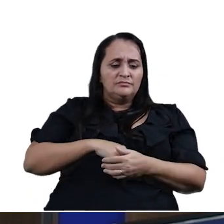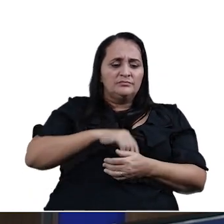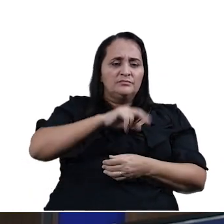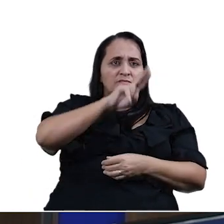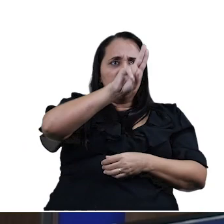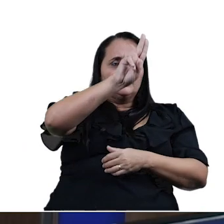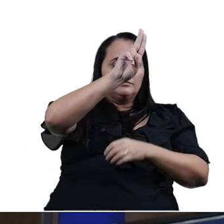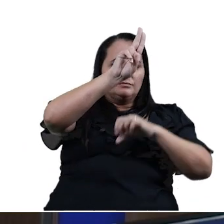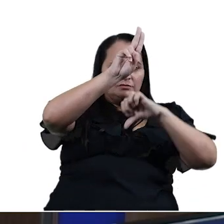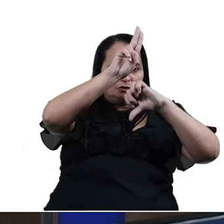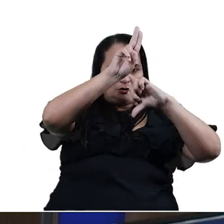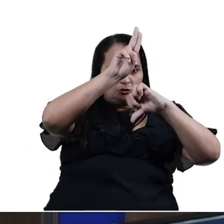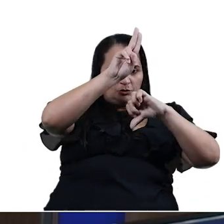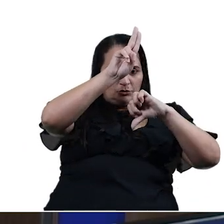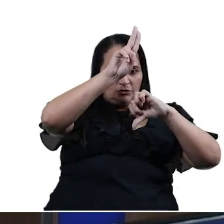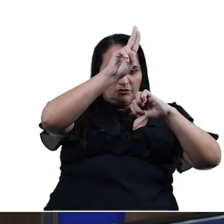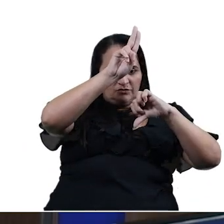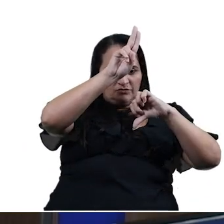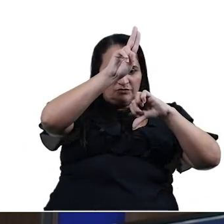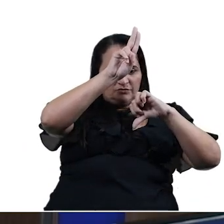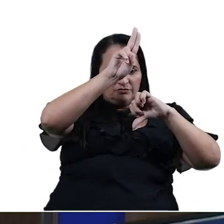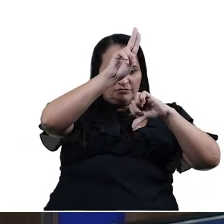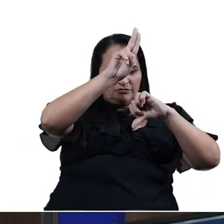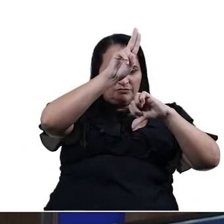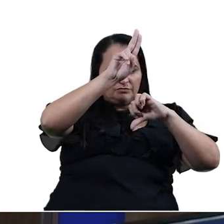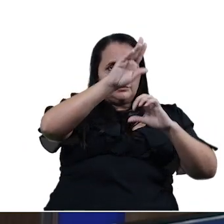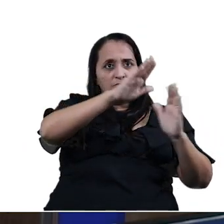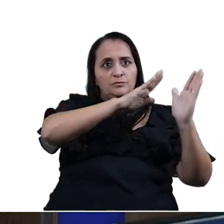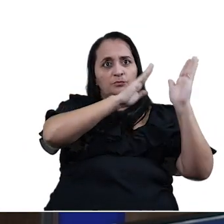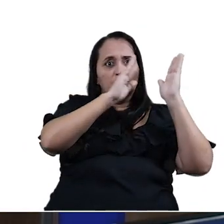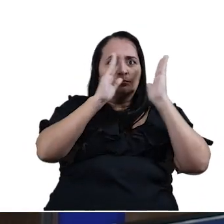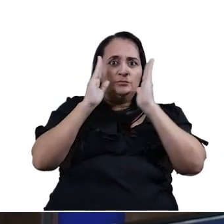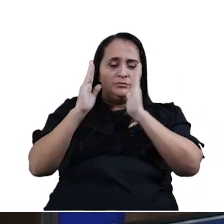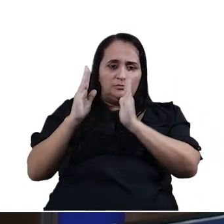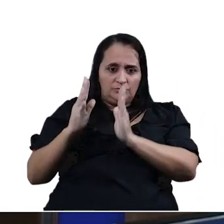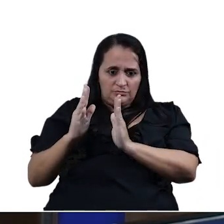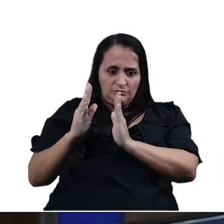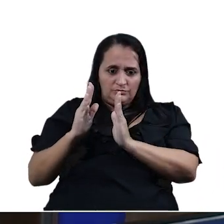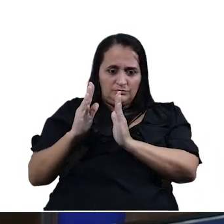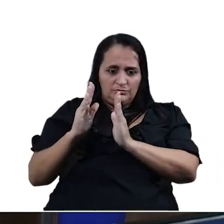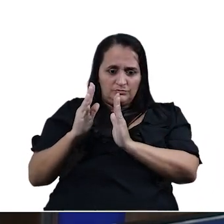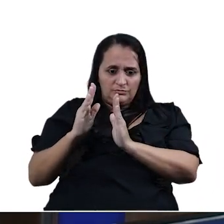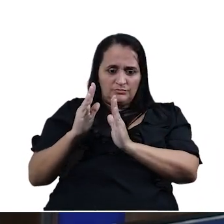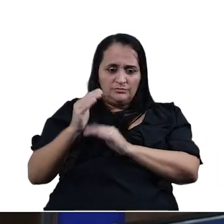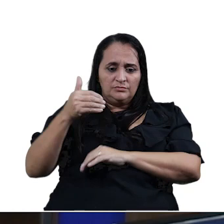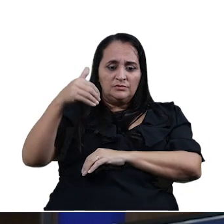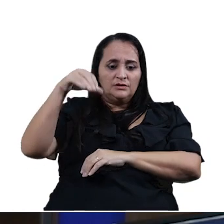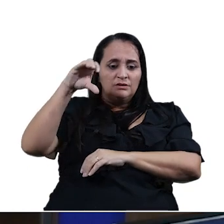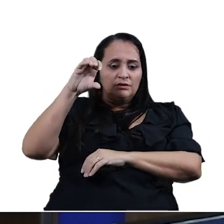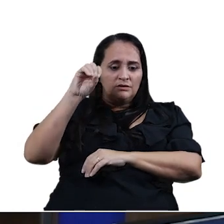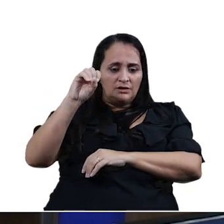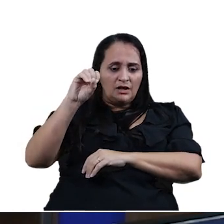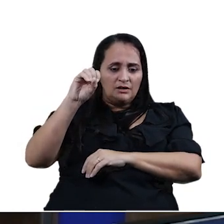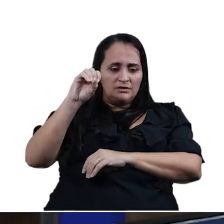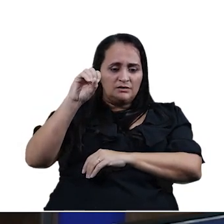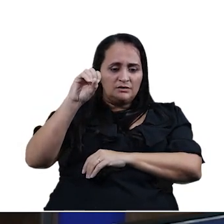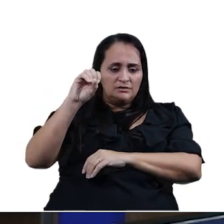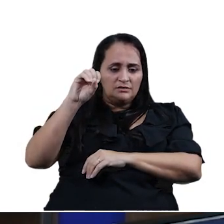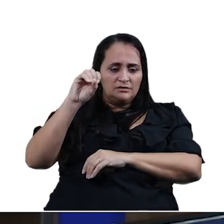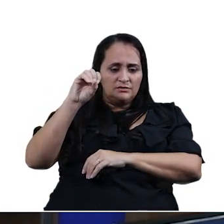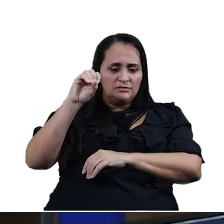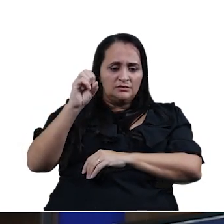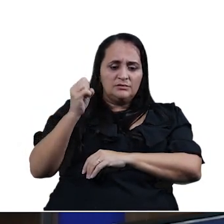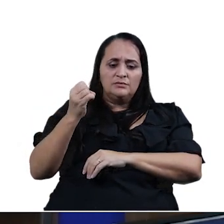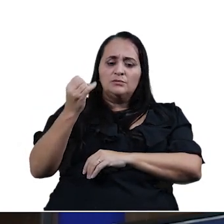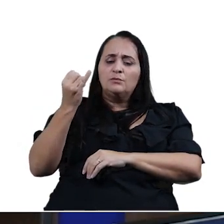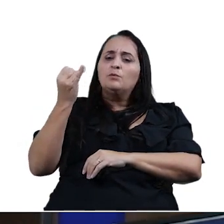Cabiam 9 pessoas. Quando foi para este, são 10, dezenas.